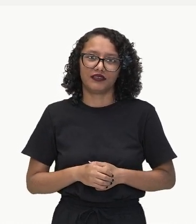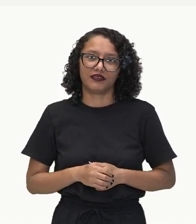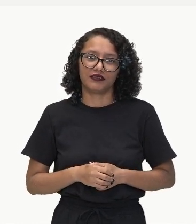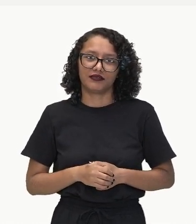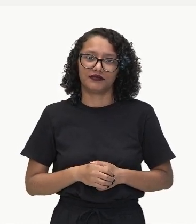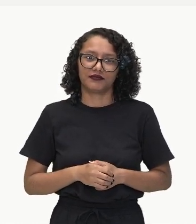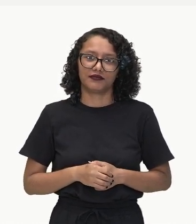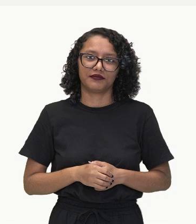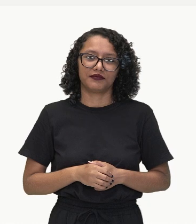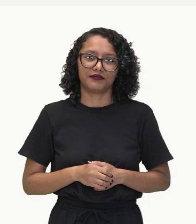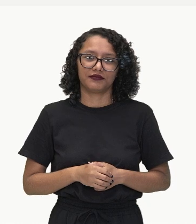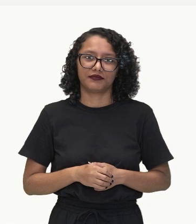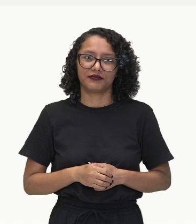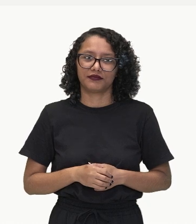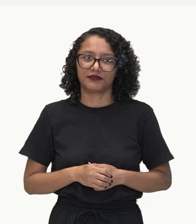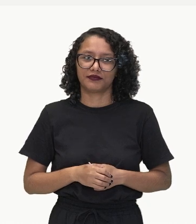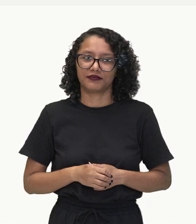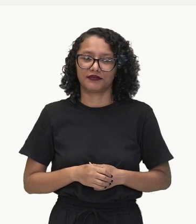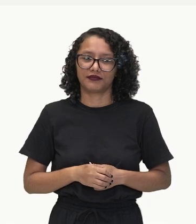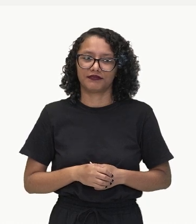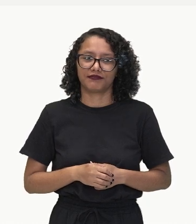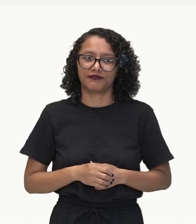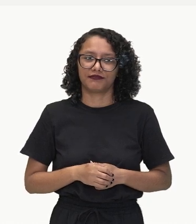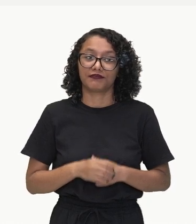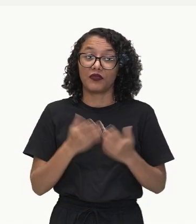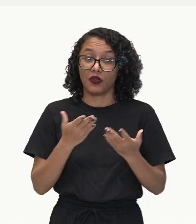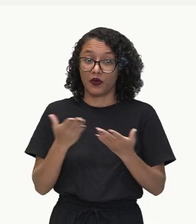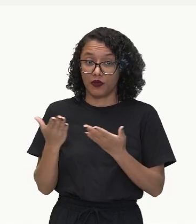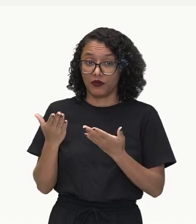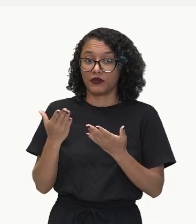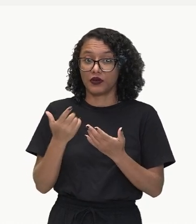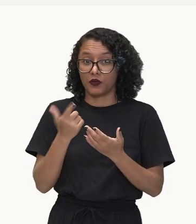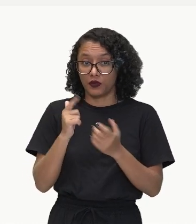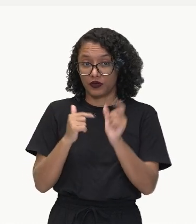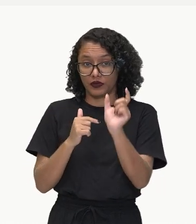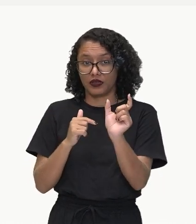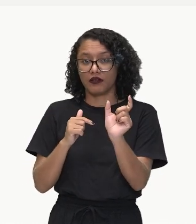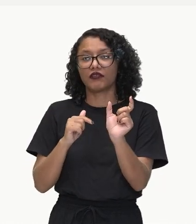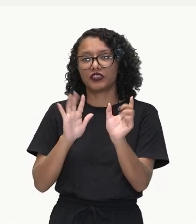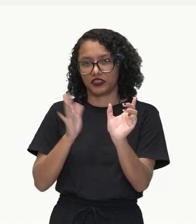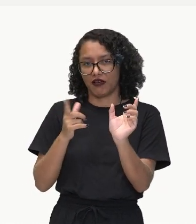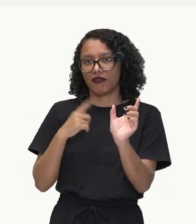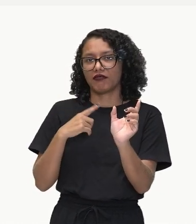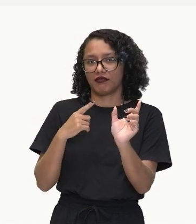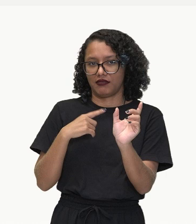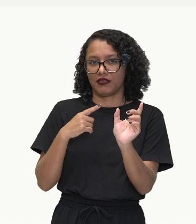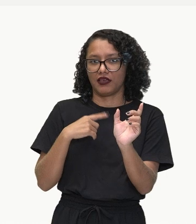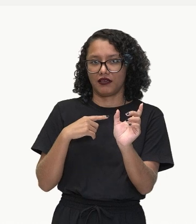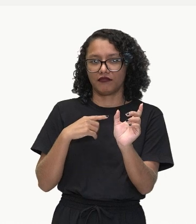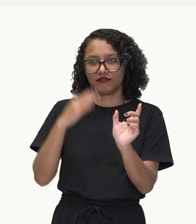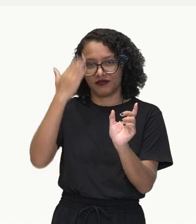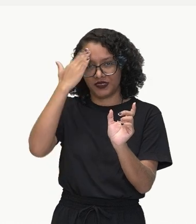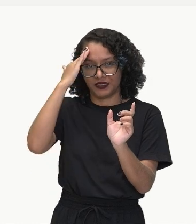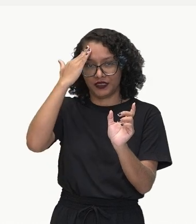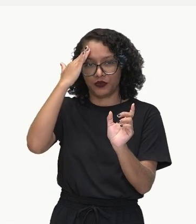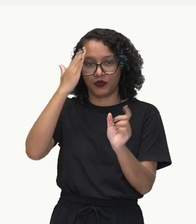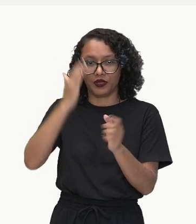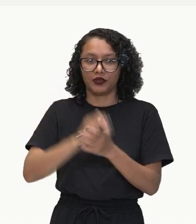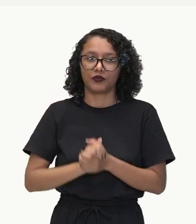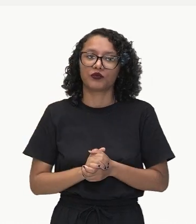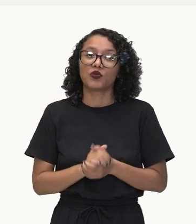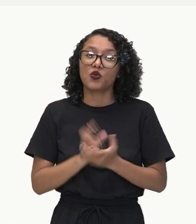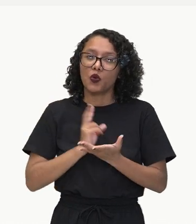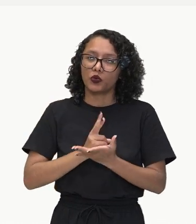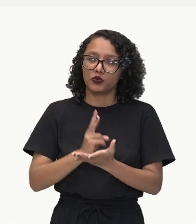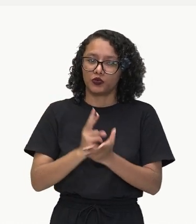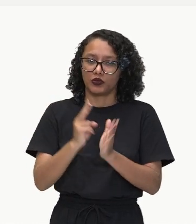comuns do entendimento. Muito bem, essa palavra já existe, né? Do entendimento. Um subtexto se aloja,